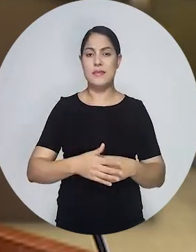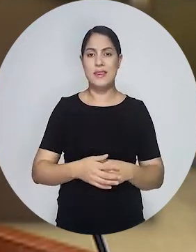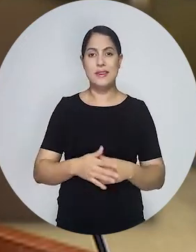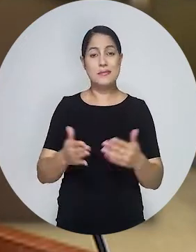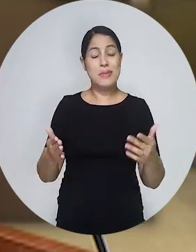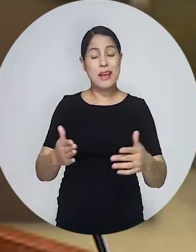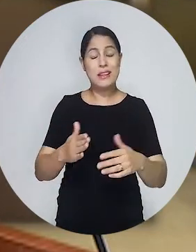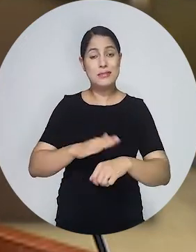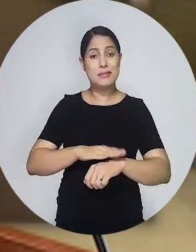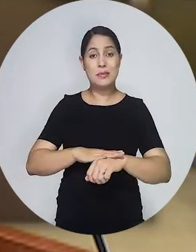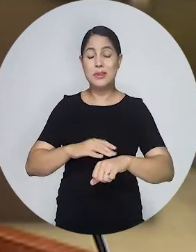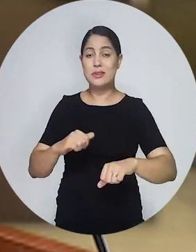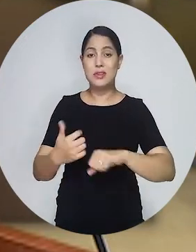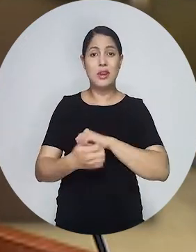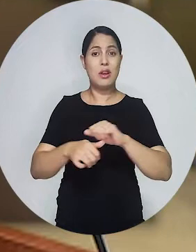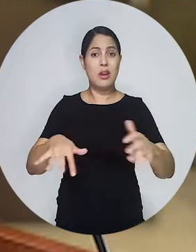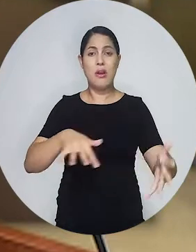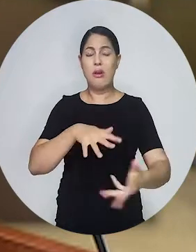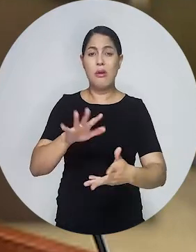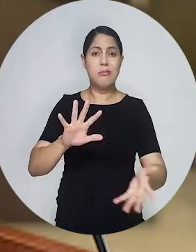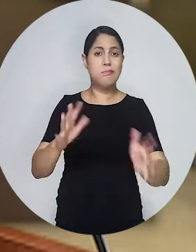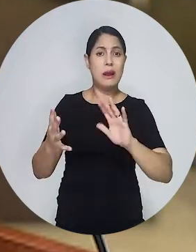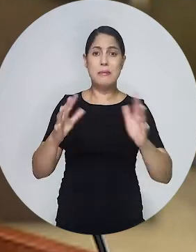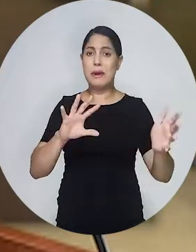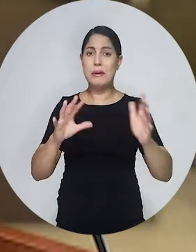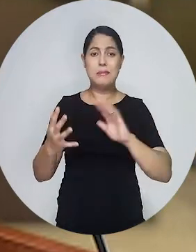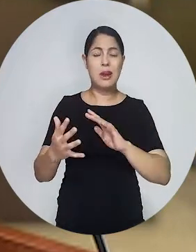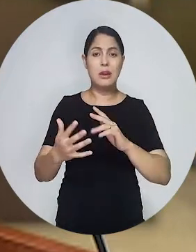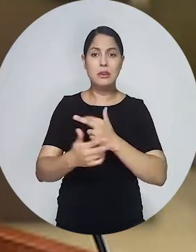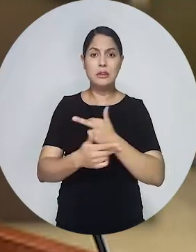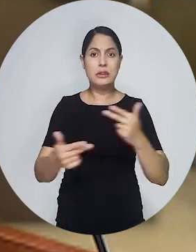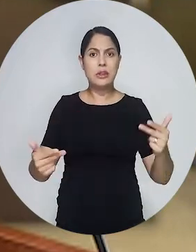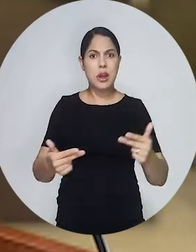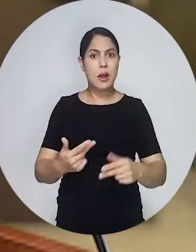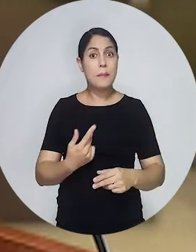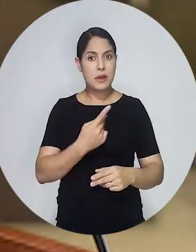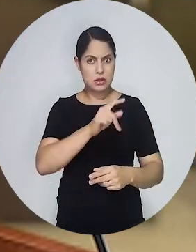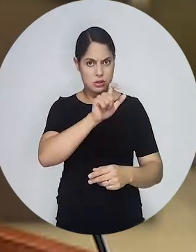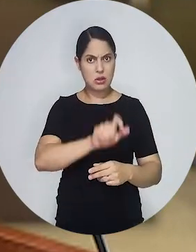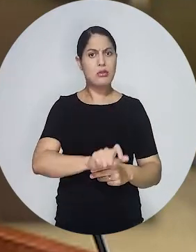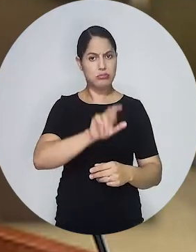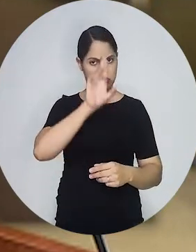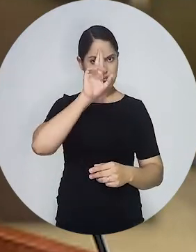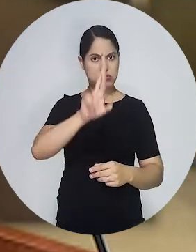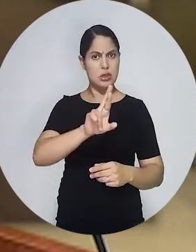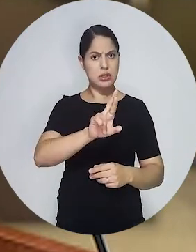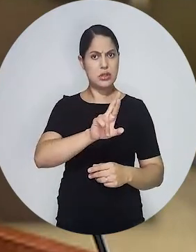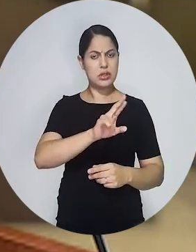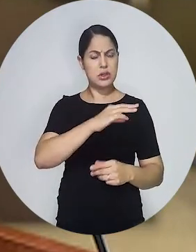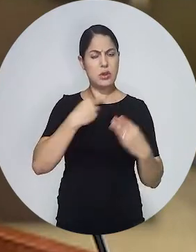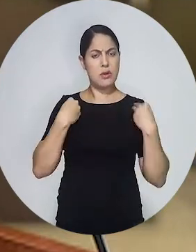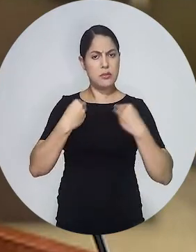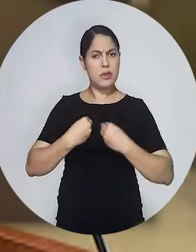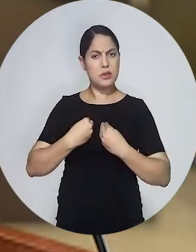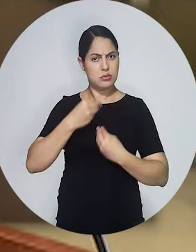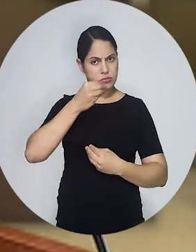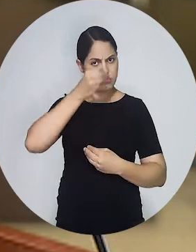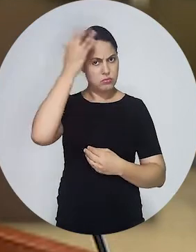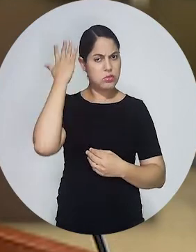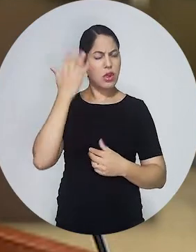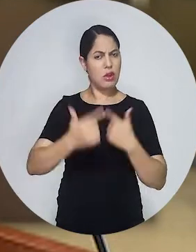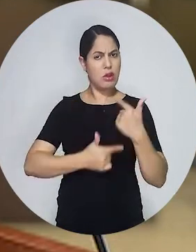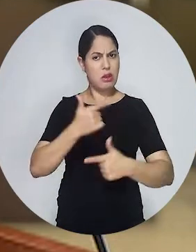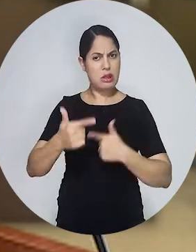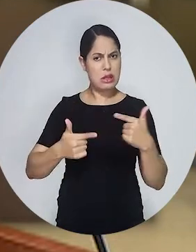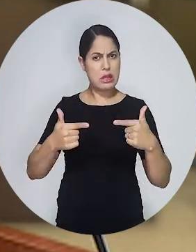praticamente a totalidade de toda a sua gestão, ministro Fux, que soube conduzir o sistema de justiça às soluções mais